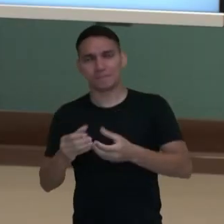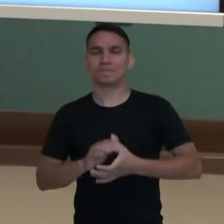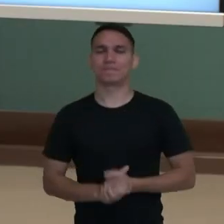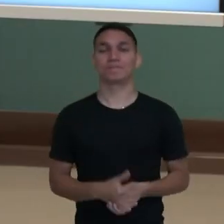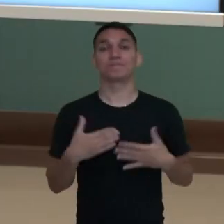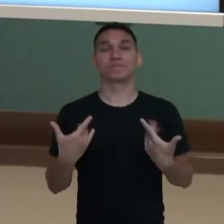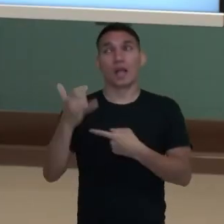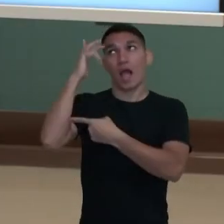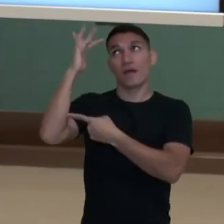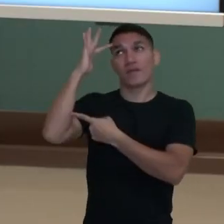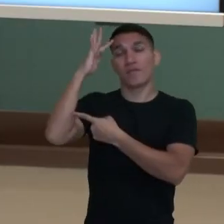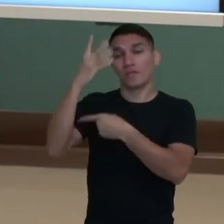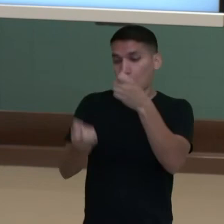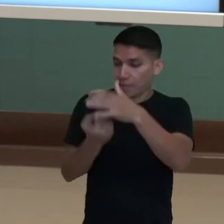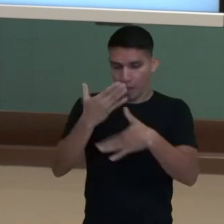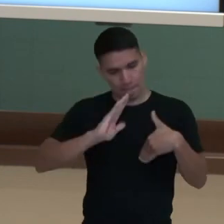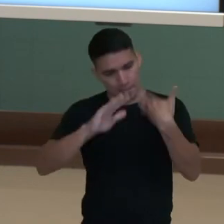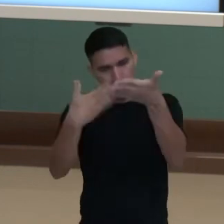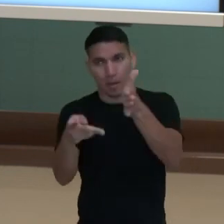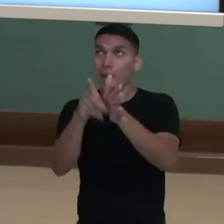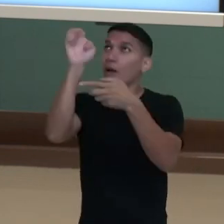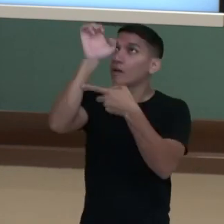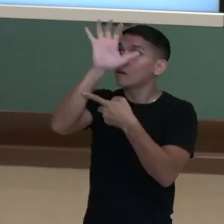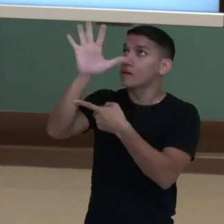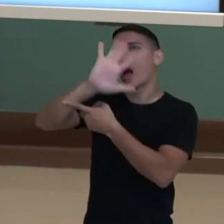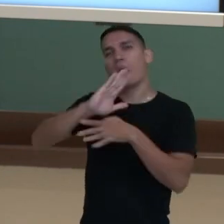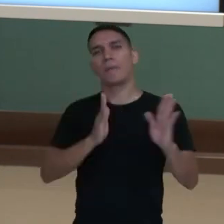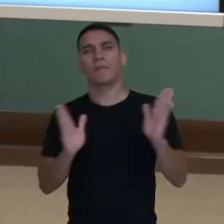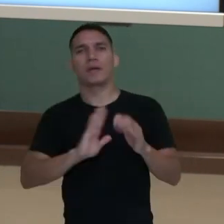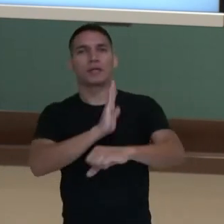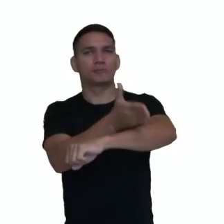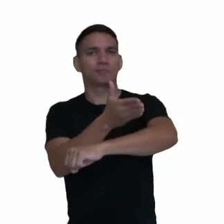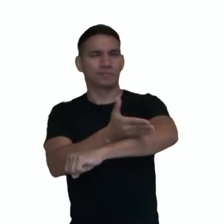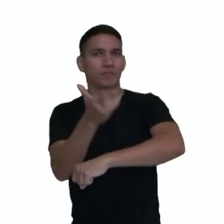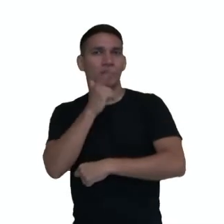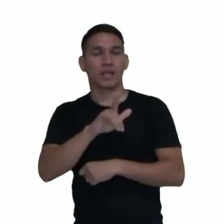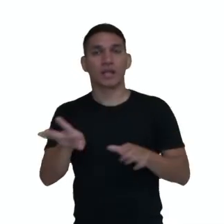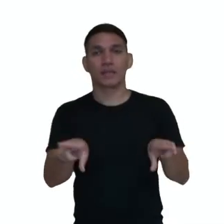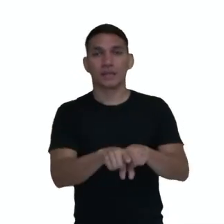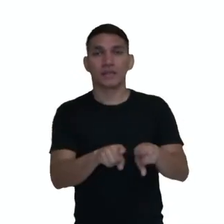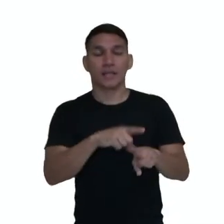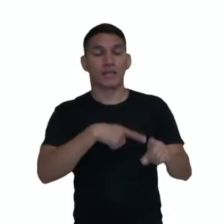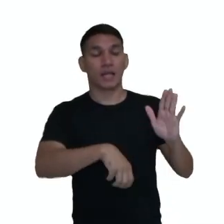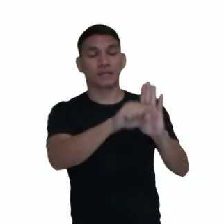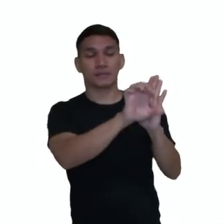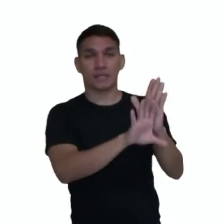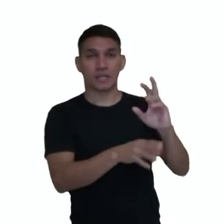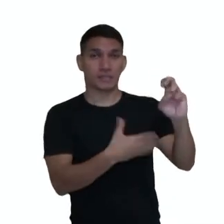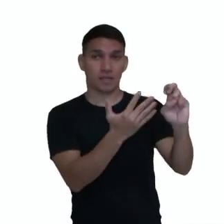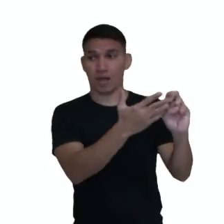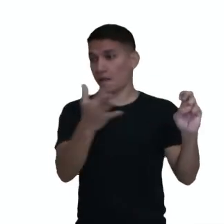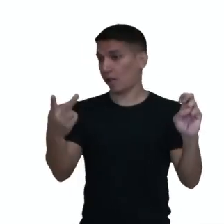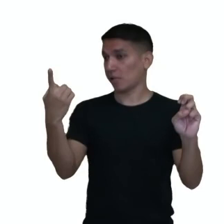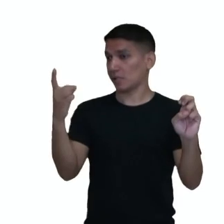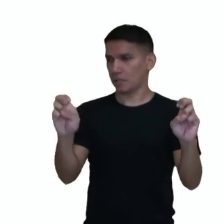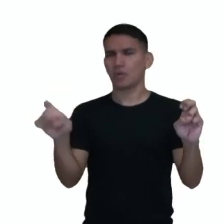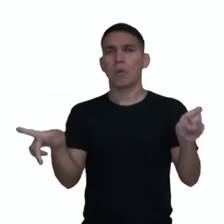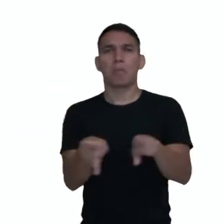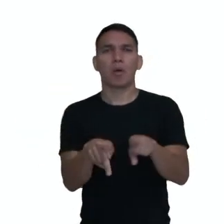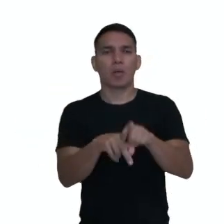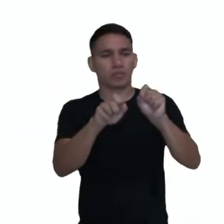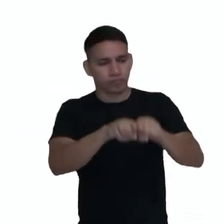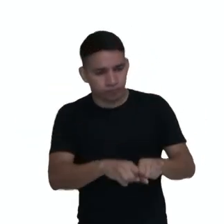A filosofia se desenvolveu na Europa no período da Idade Média, entre os séculos V e XV, durante a expansão